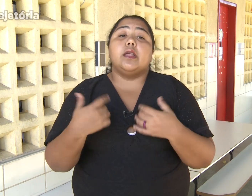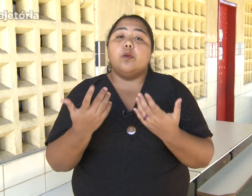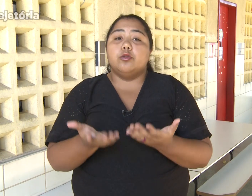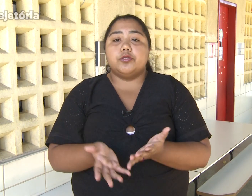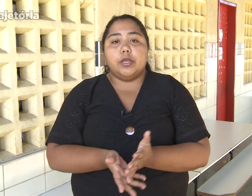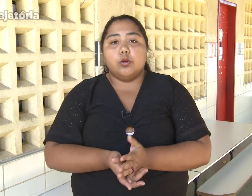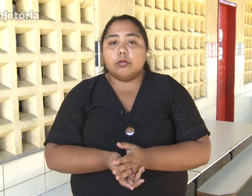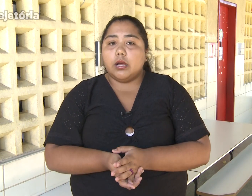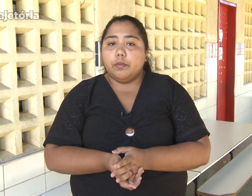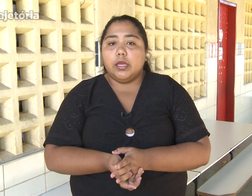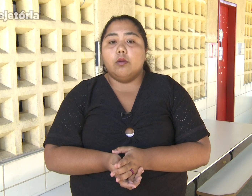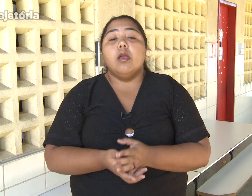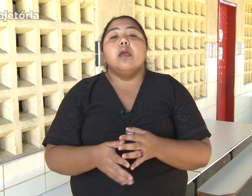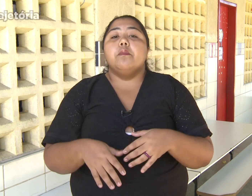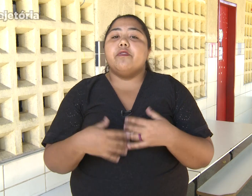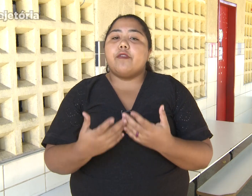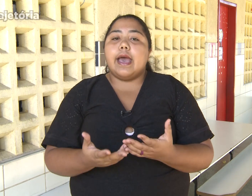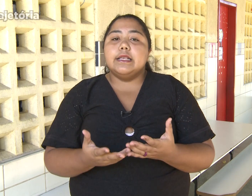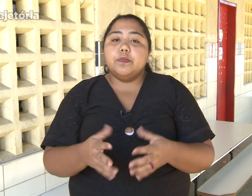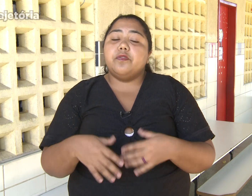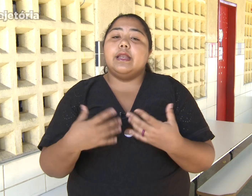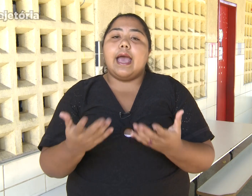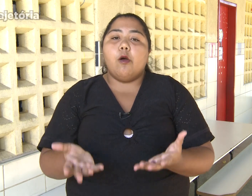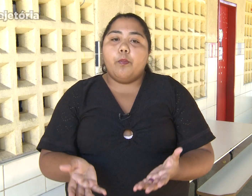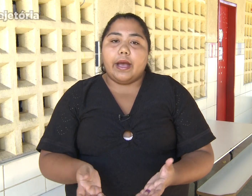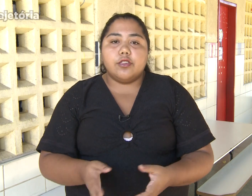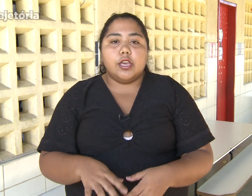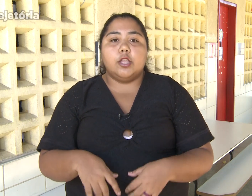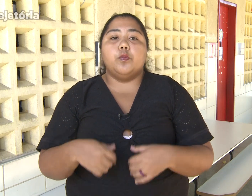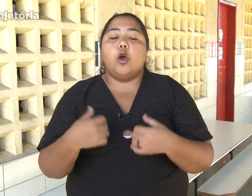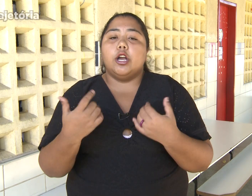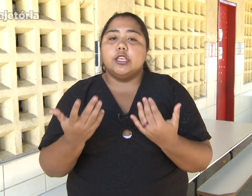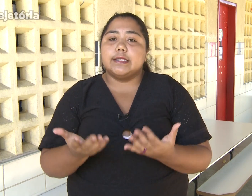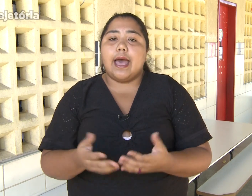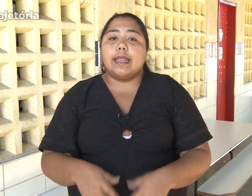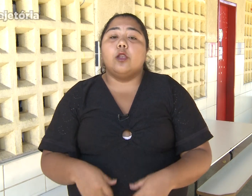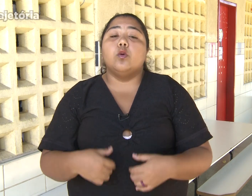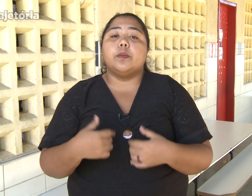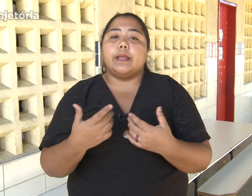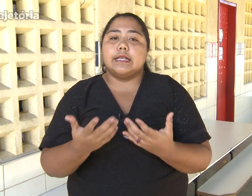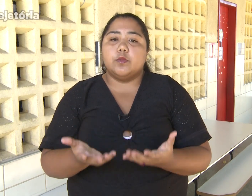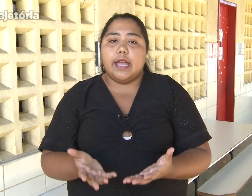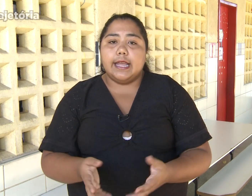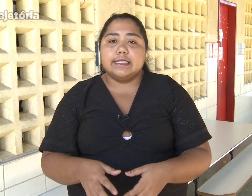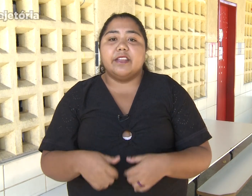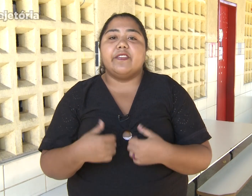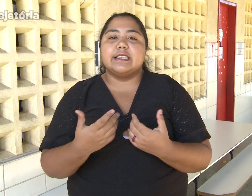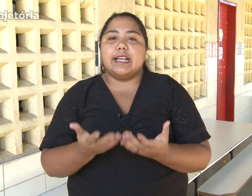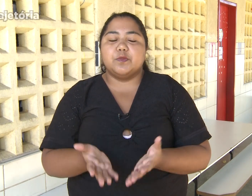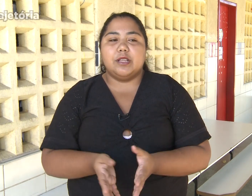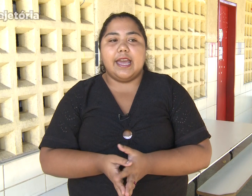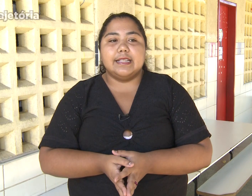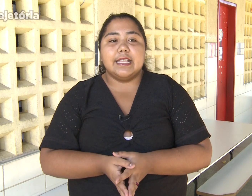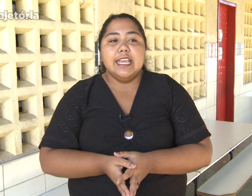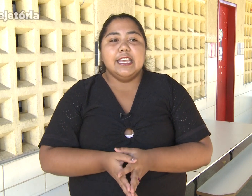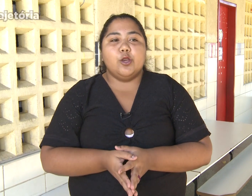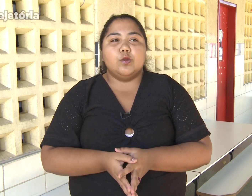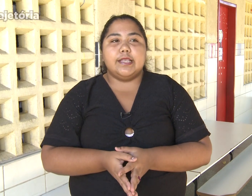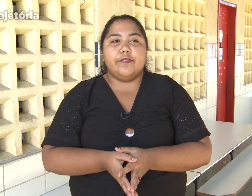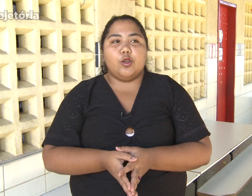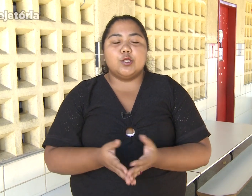mulheres poderiam construir outro caminho, me faz me filiar a um partido, me organizar na luta pelas mulheres, em defesa das